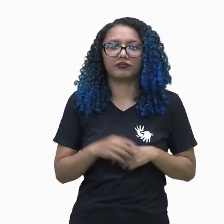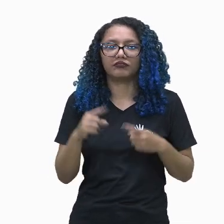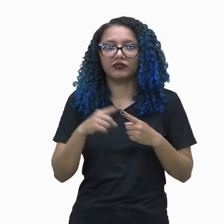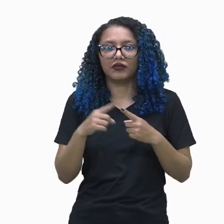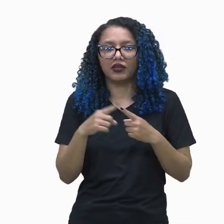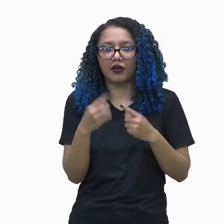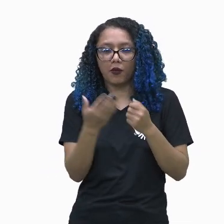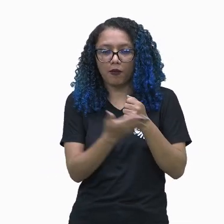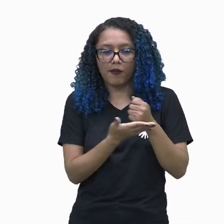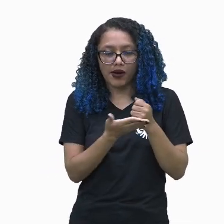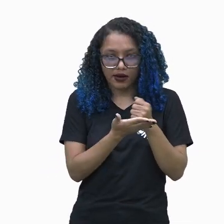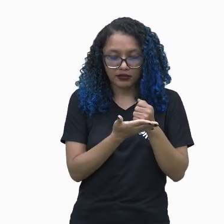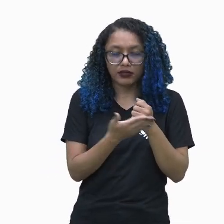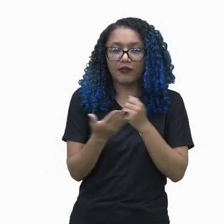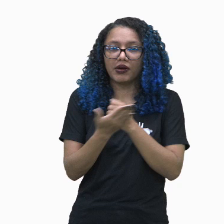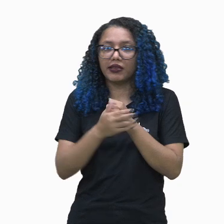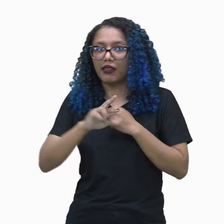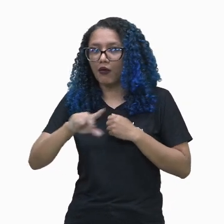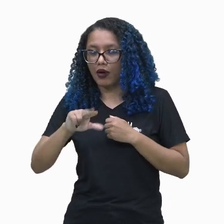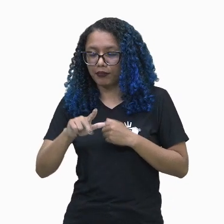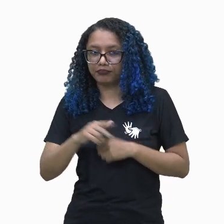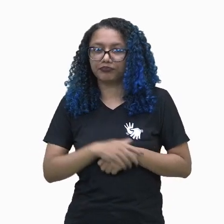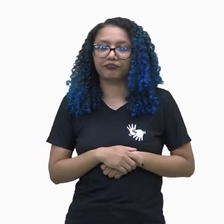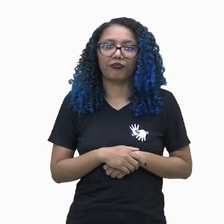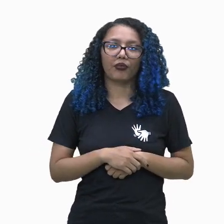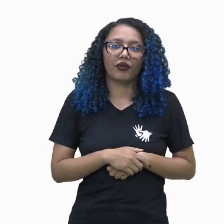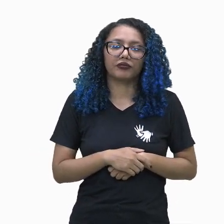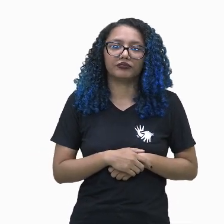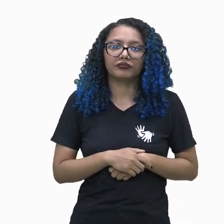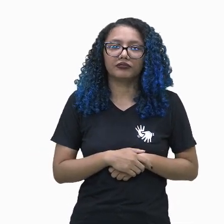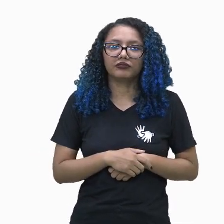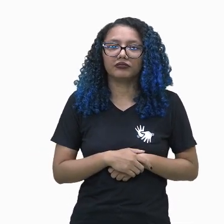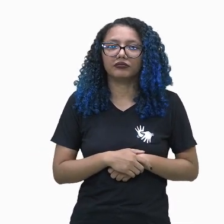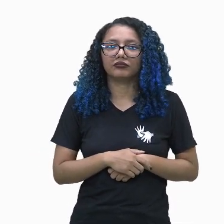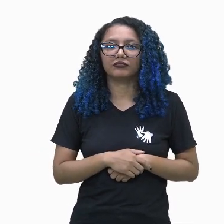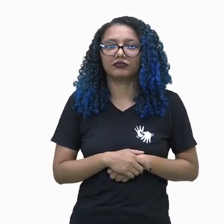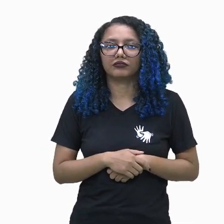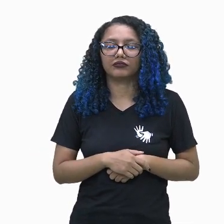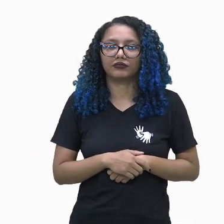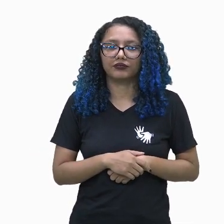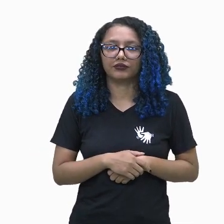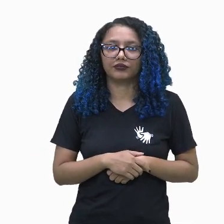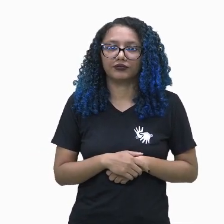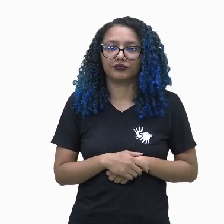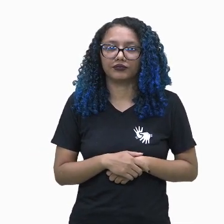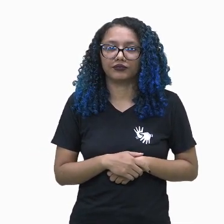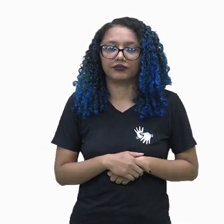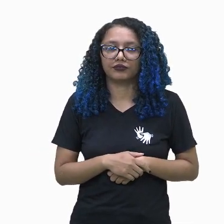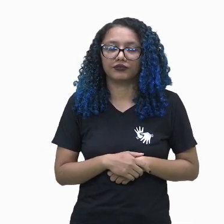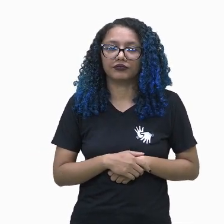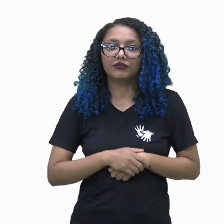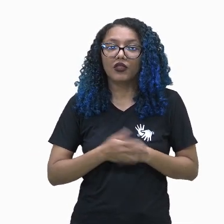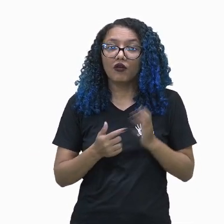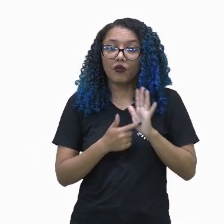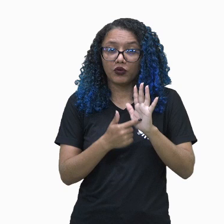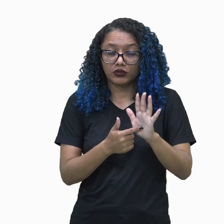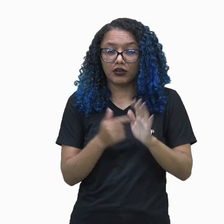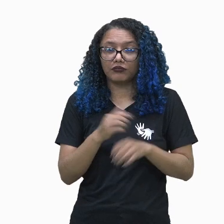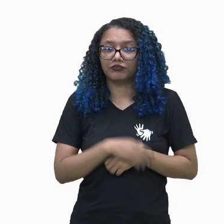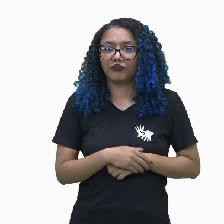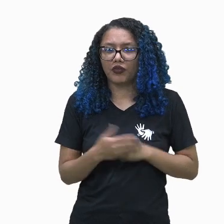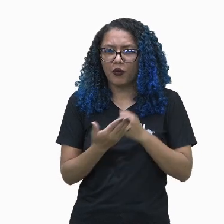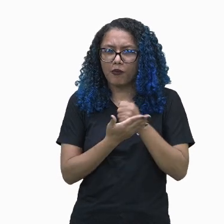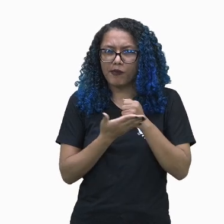e os não essenciais. Trago para vocês os essenciais, que são aqueles que não